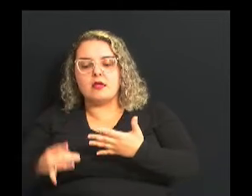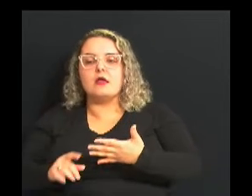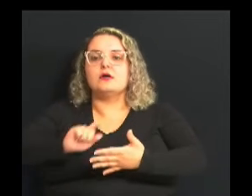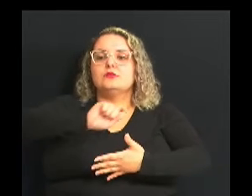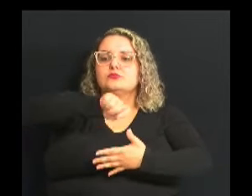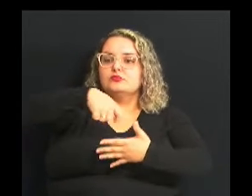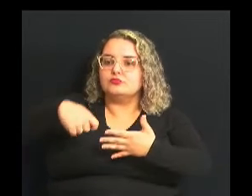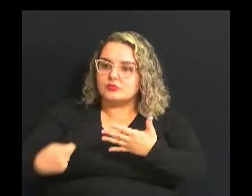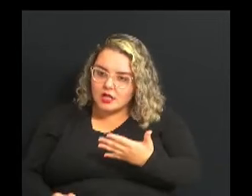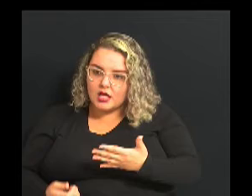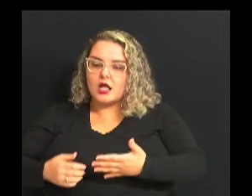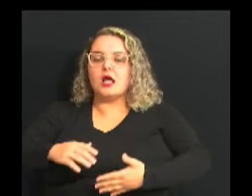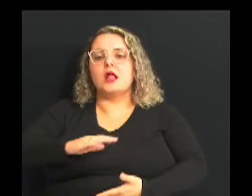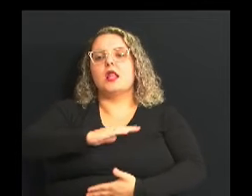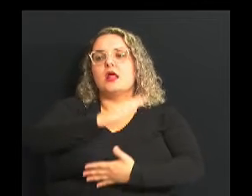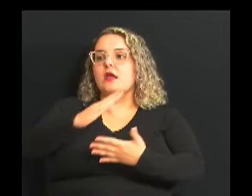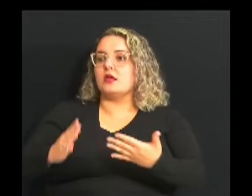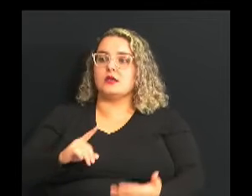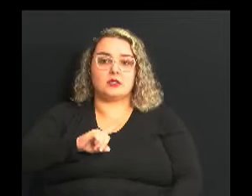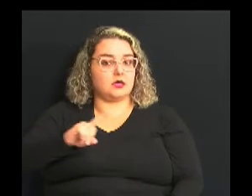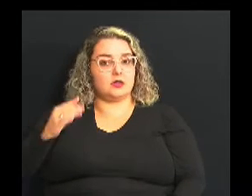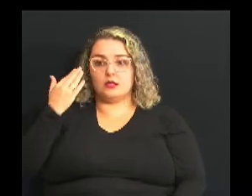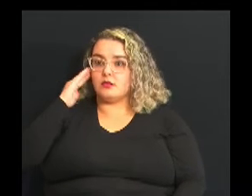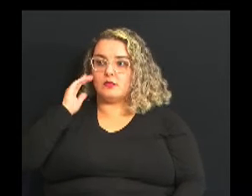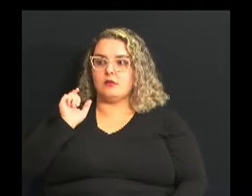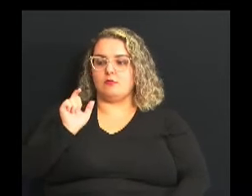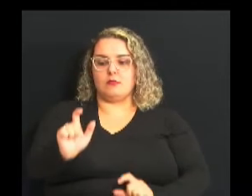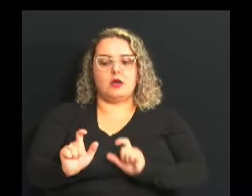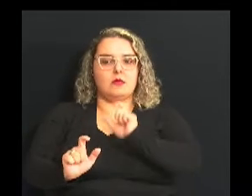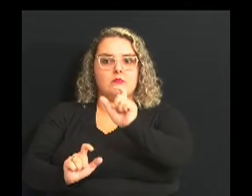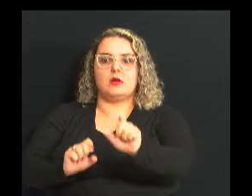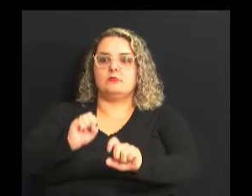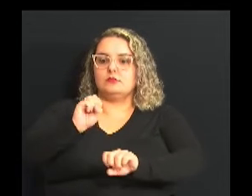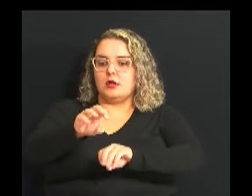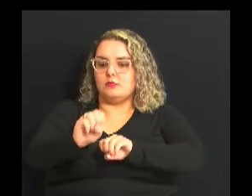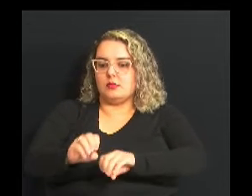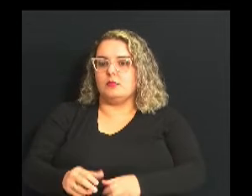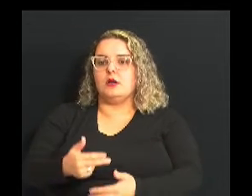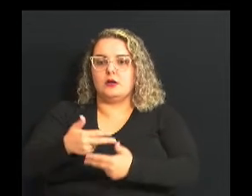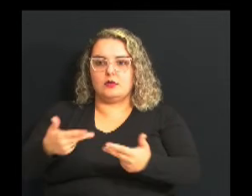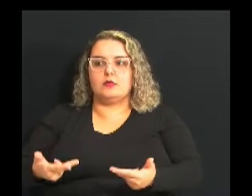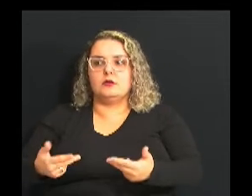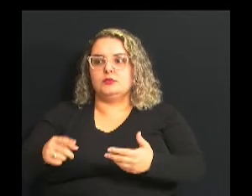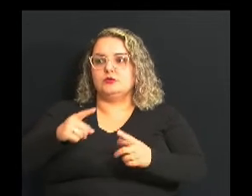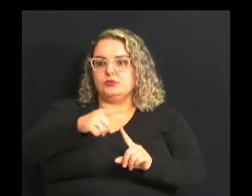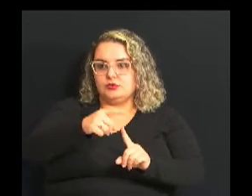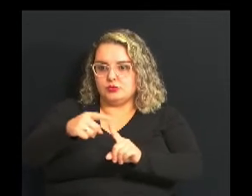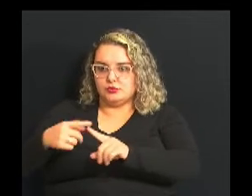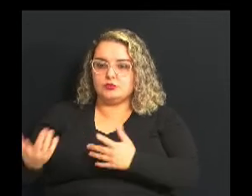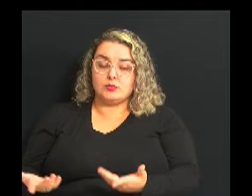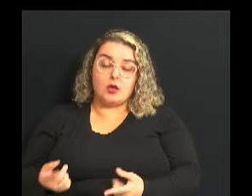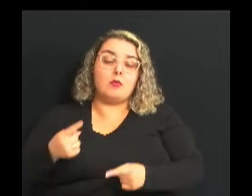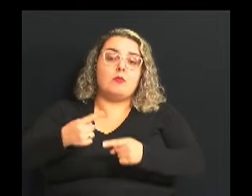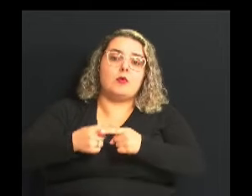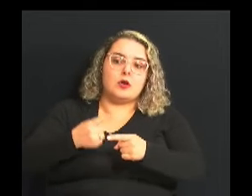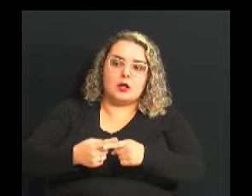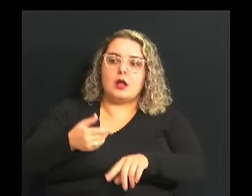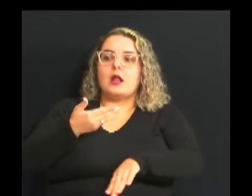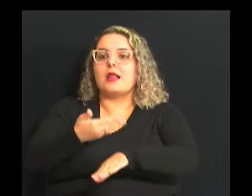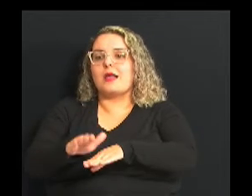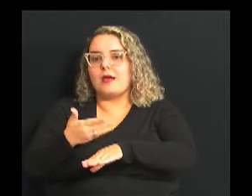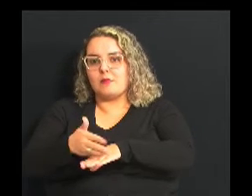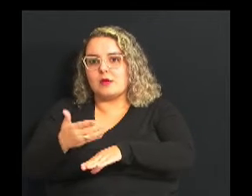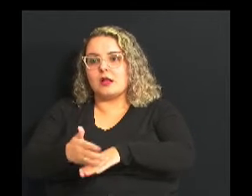nosso público que não entende Libras, ensina palavras mais comuns e coisas do gênero. Isso porque, na prática, eu